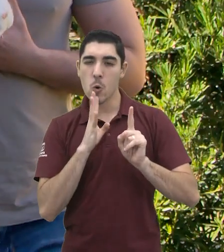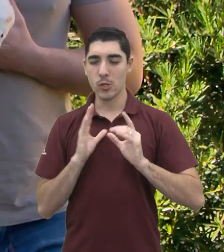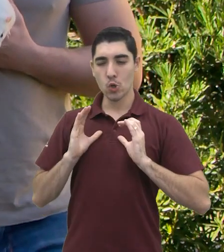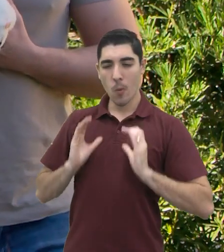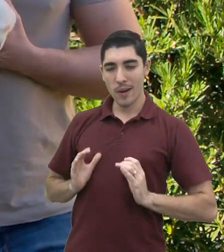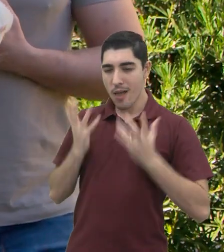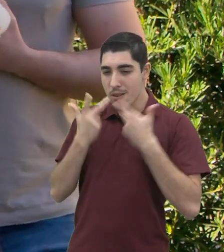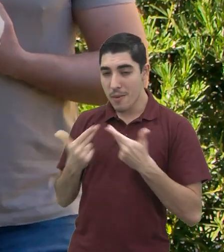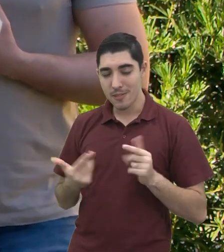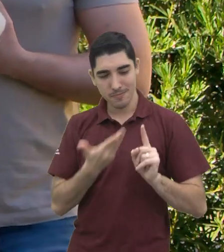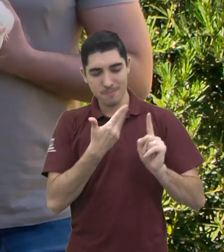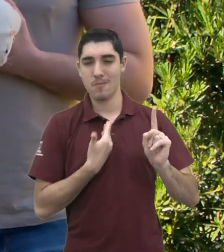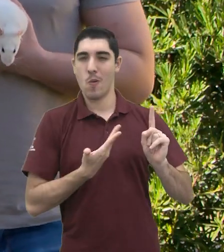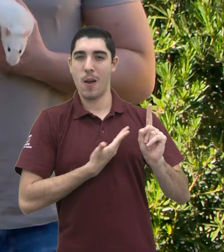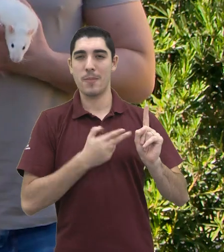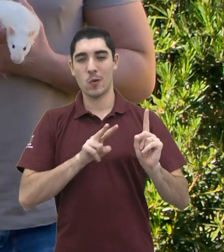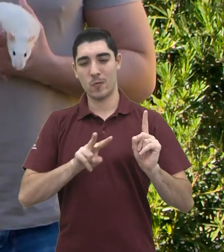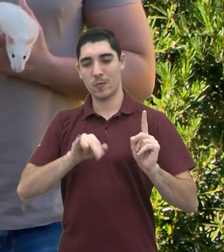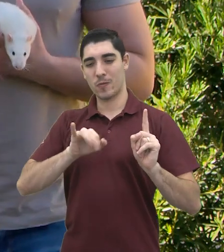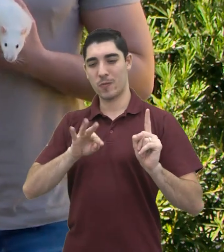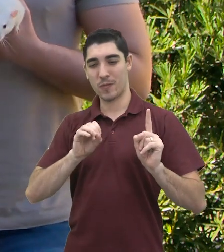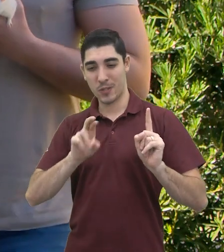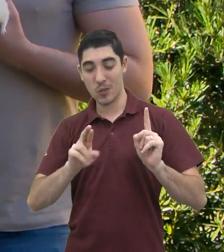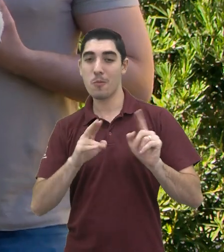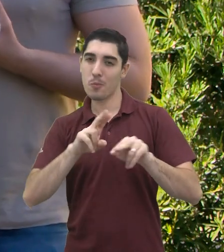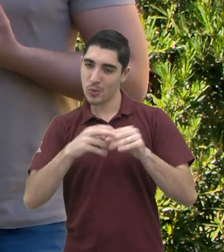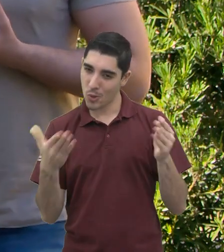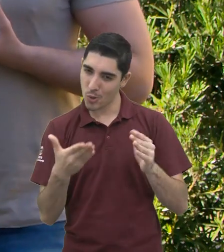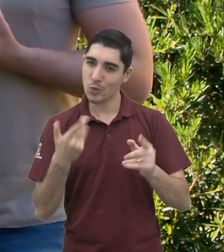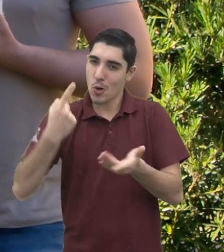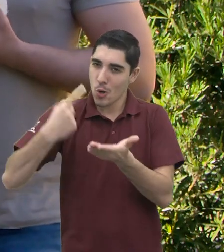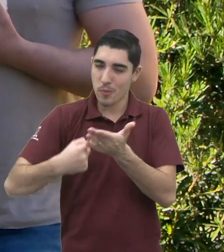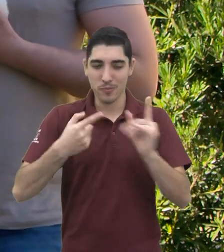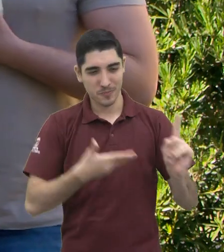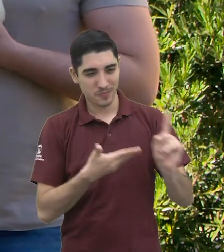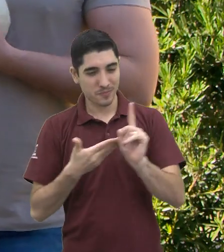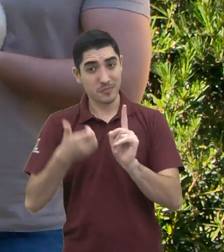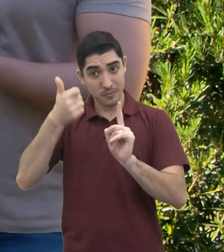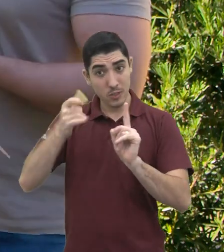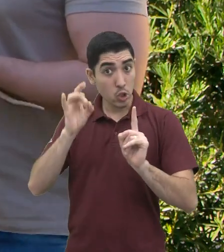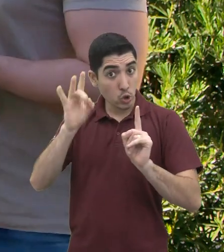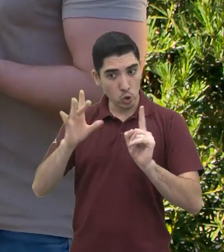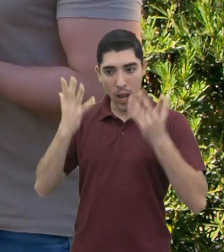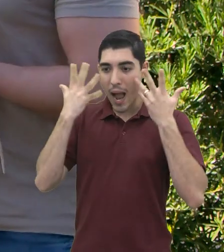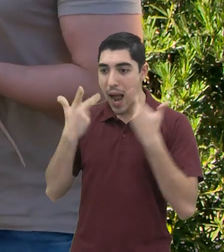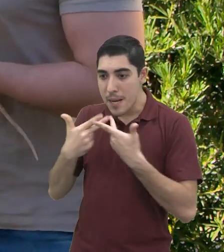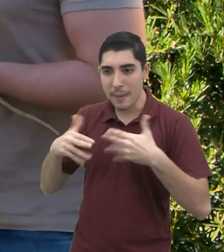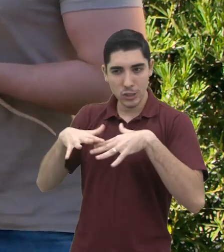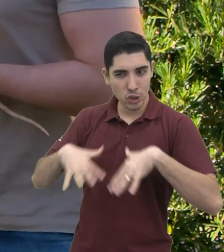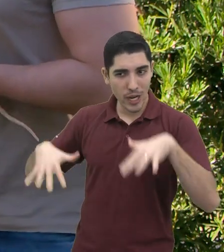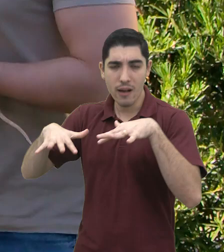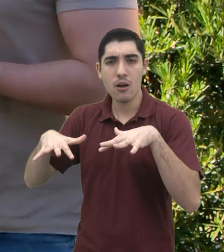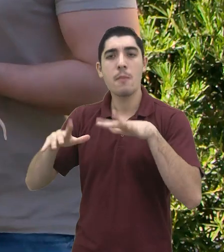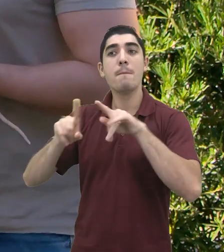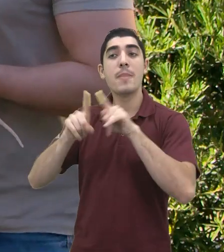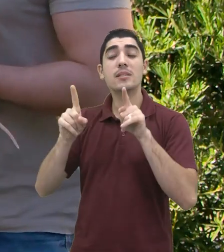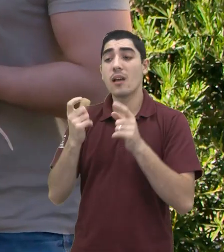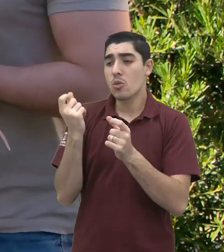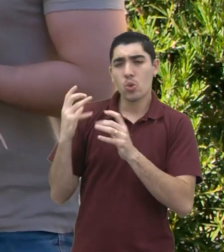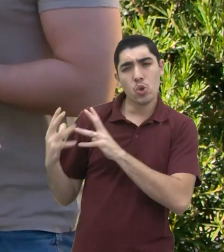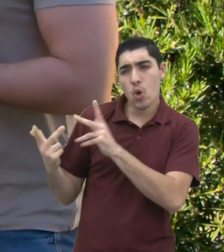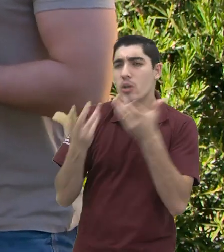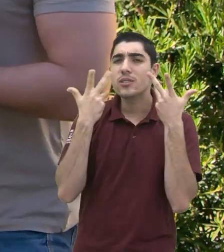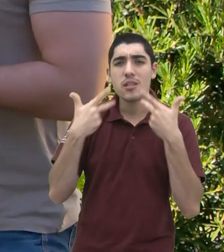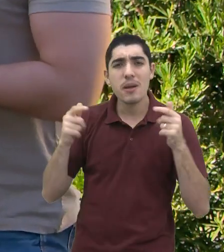entende de comportamento animal, esse cara é meu amigo Vitor, por isso que ele tá aqui hoje para falar não só de animais em geral, porque todos têm alguma coisa